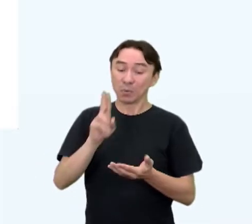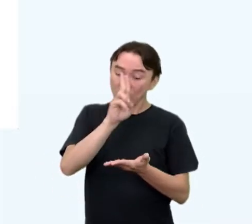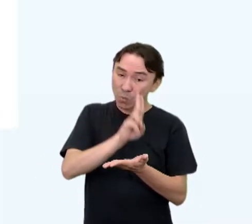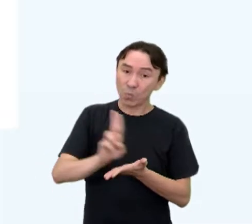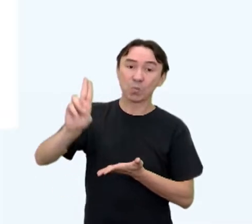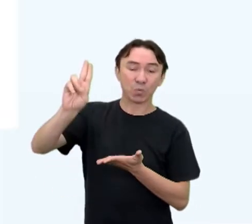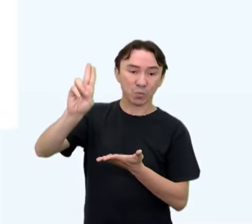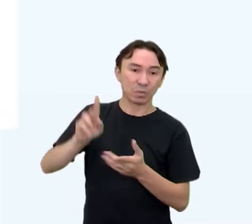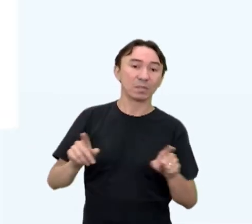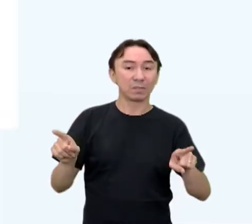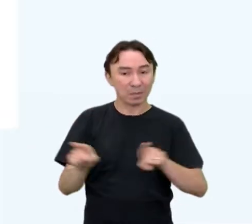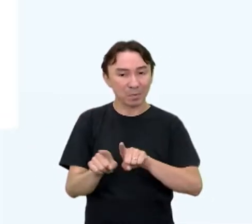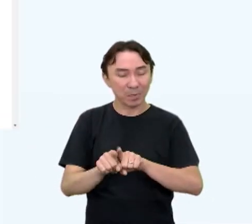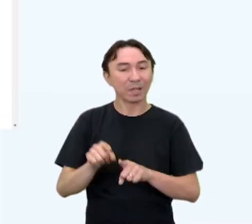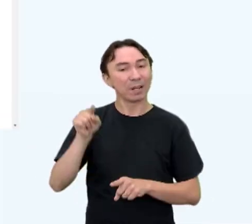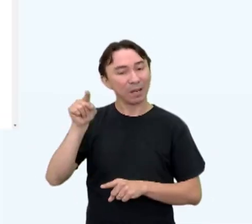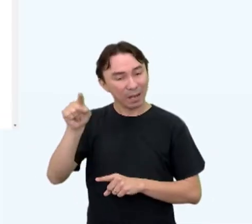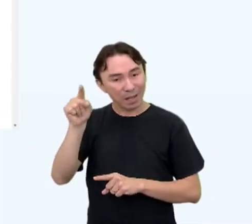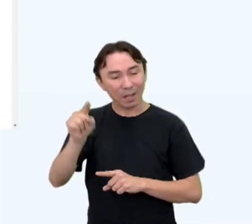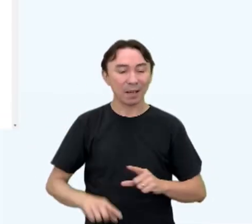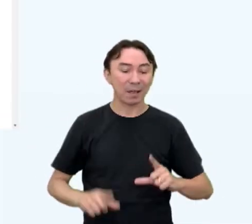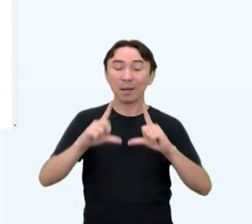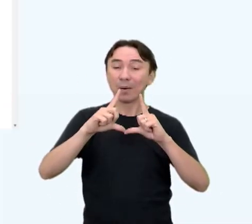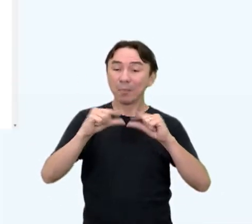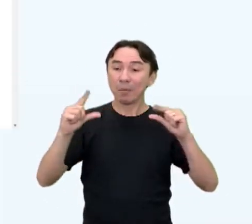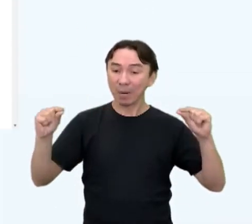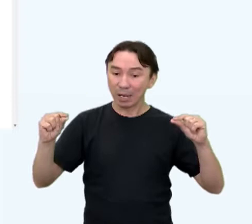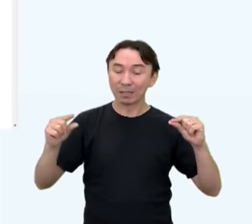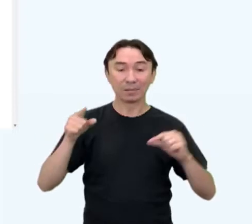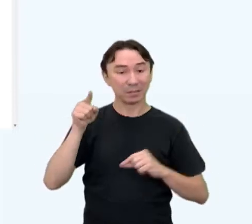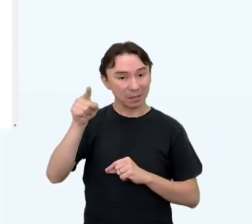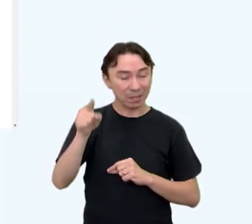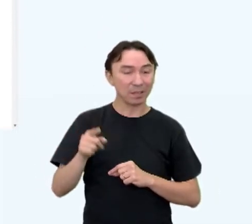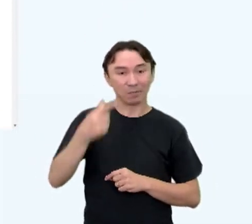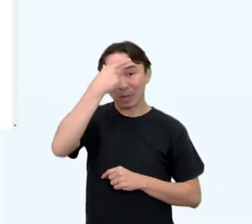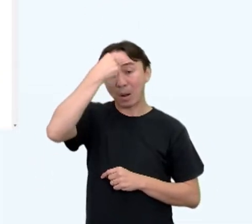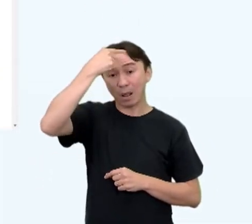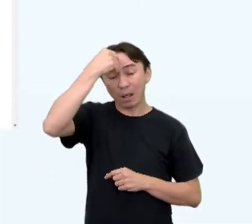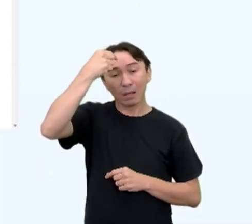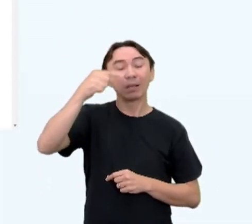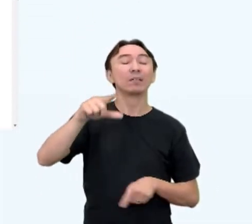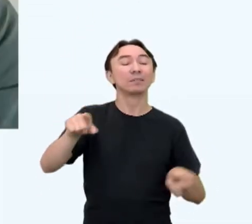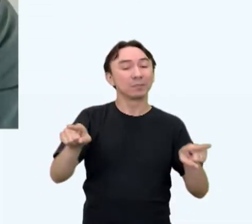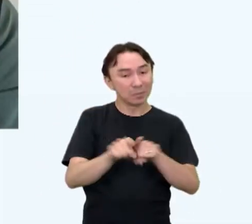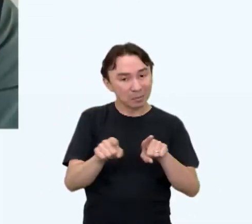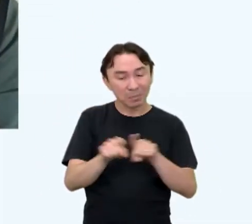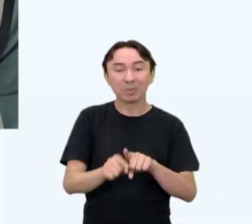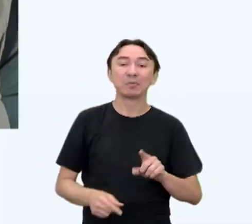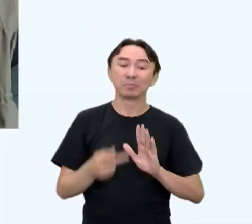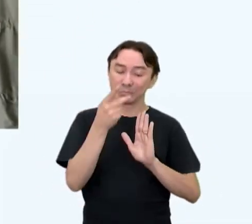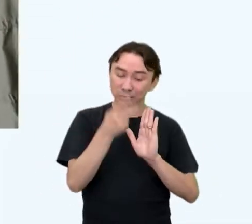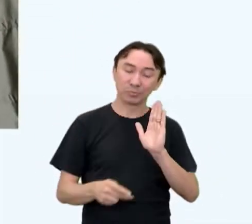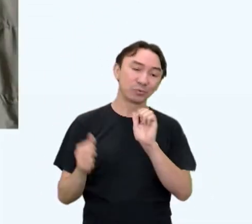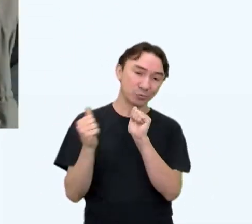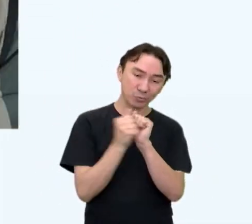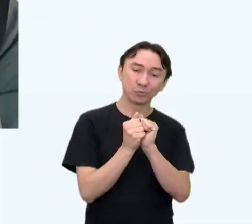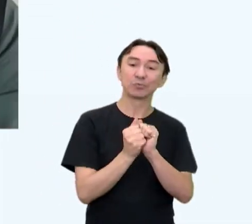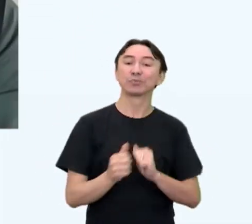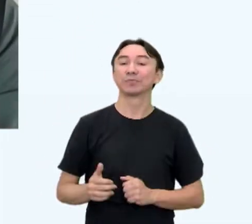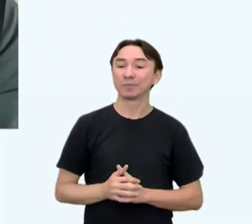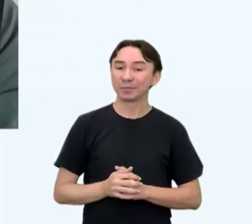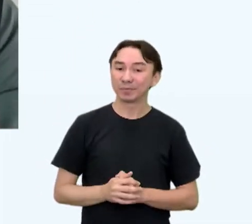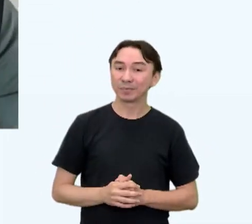e o Observatório Sismológico da UNB também fazem parte do projeto. O Observatório Sismológico é uma